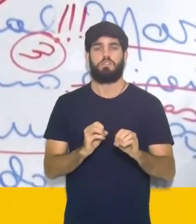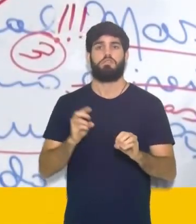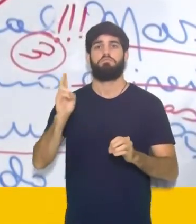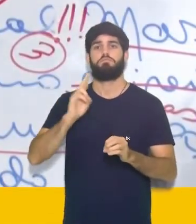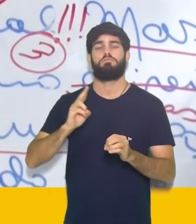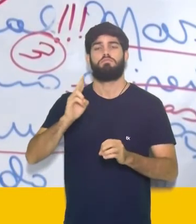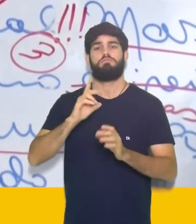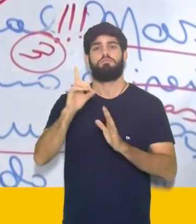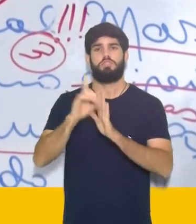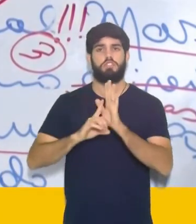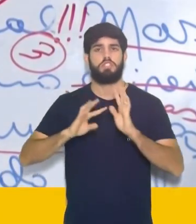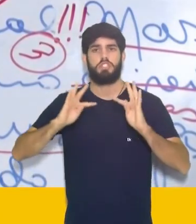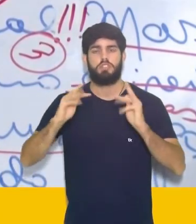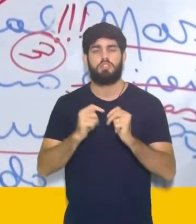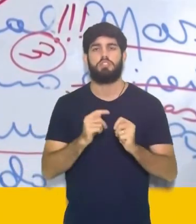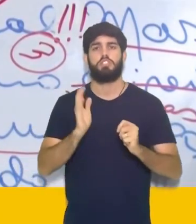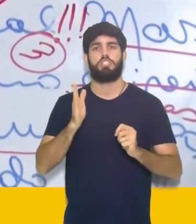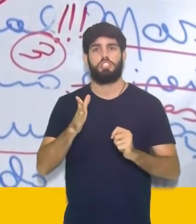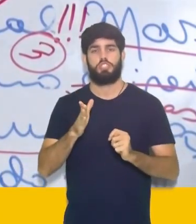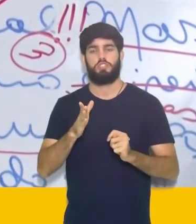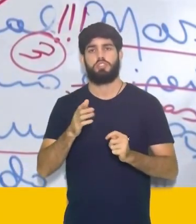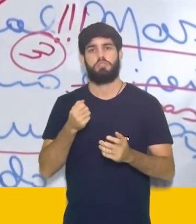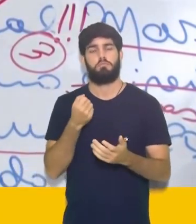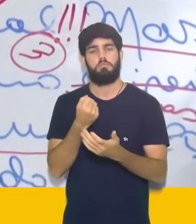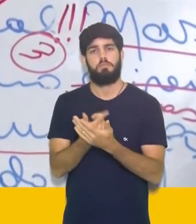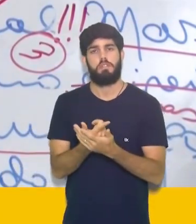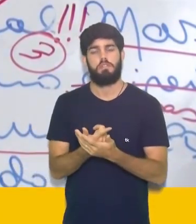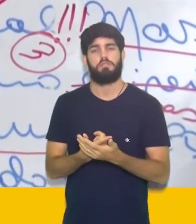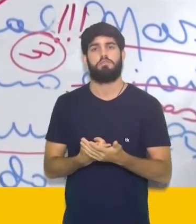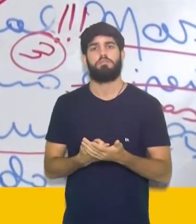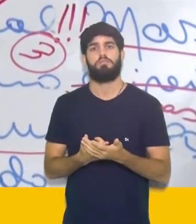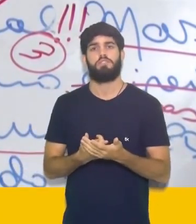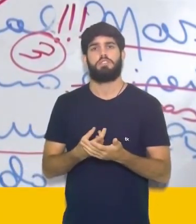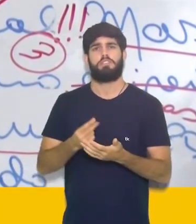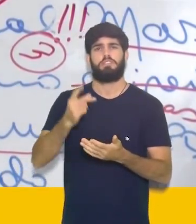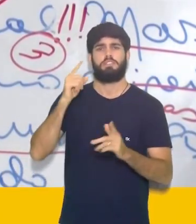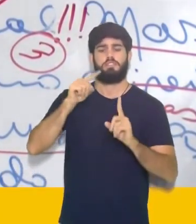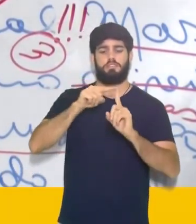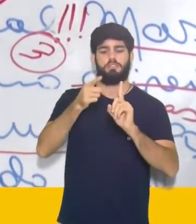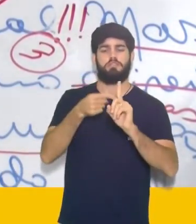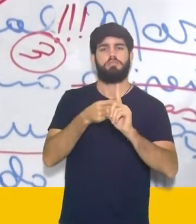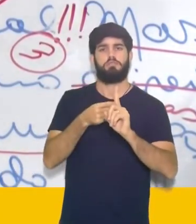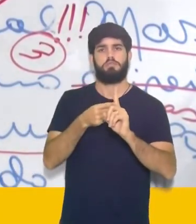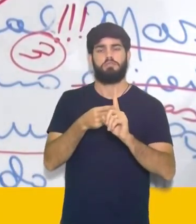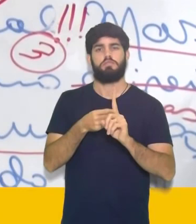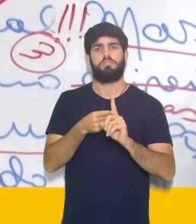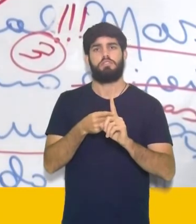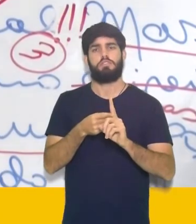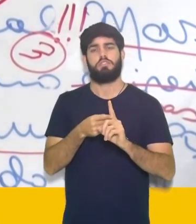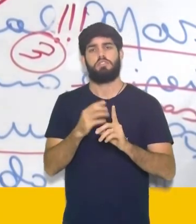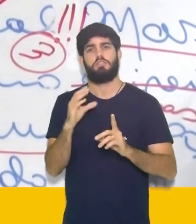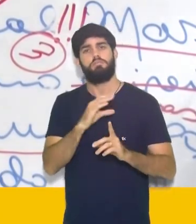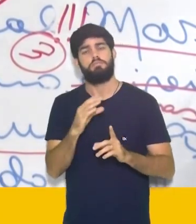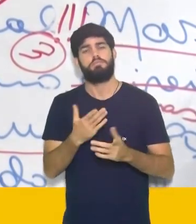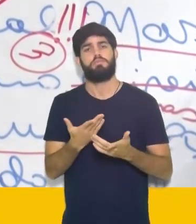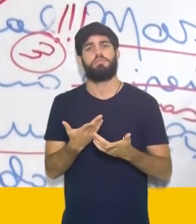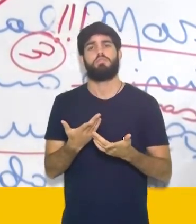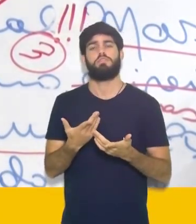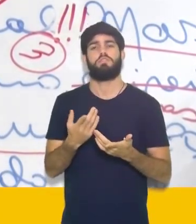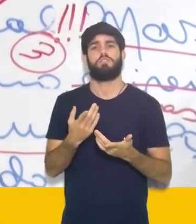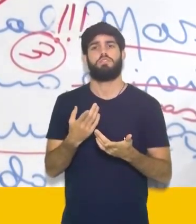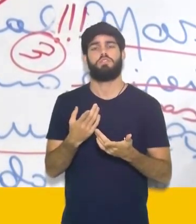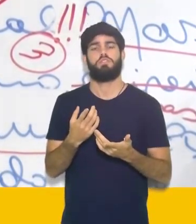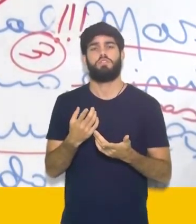O ensino superior deve ser direito de todos, já que pagam desde o ventre. Logo, que